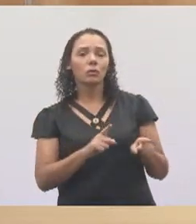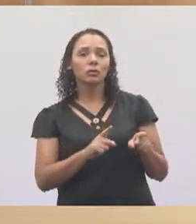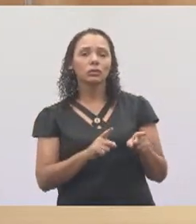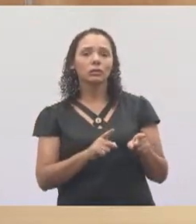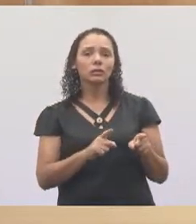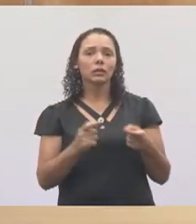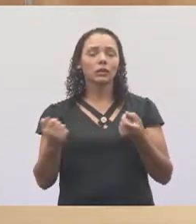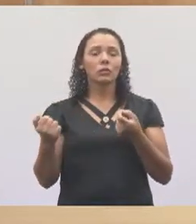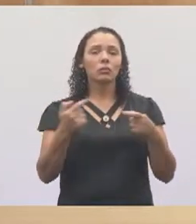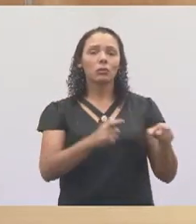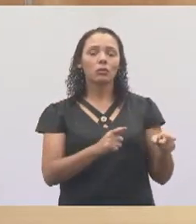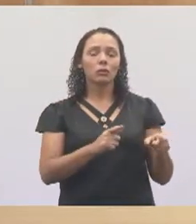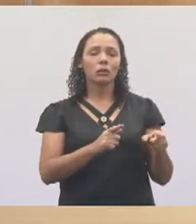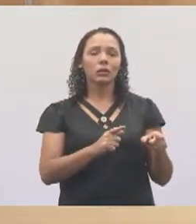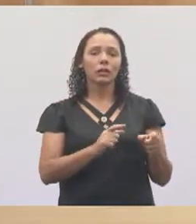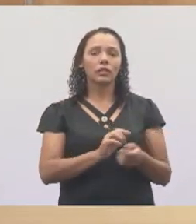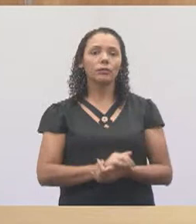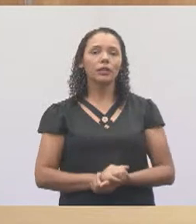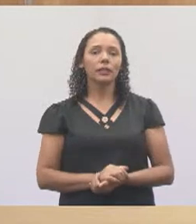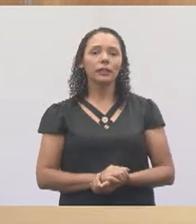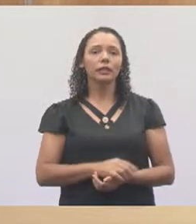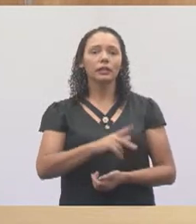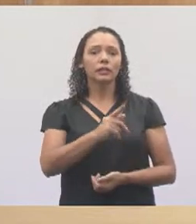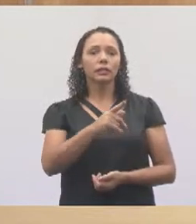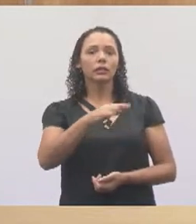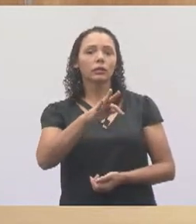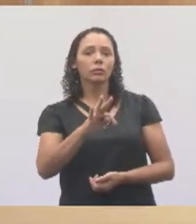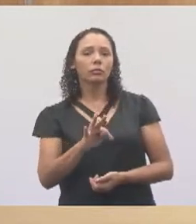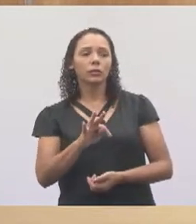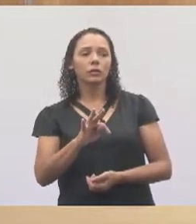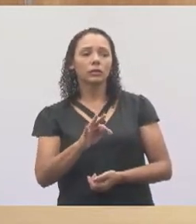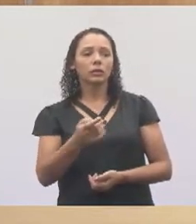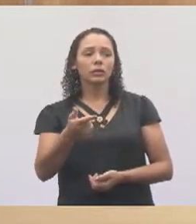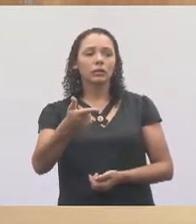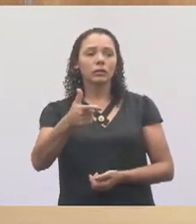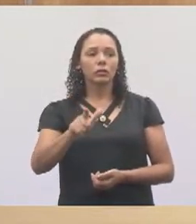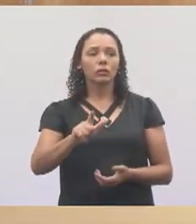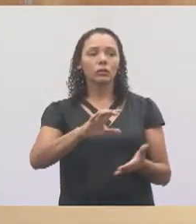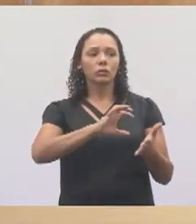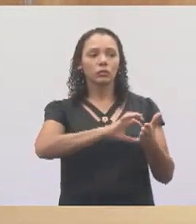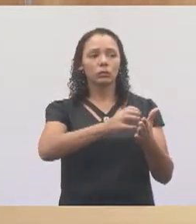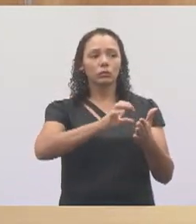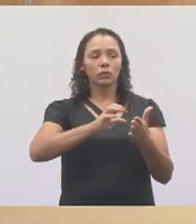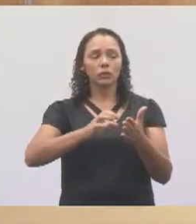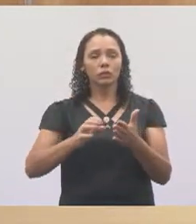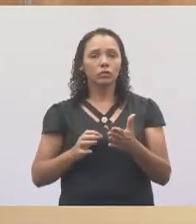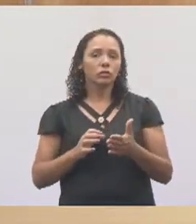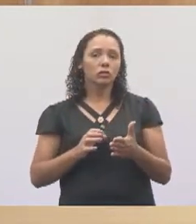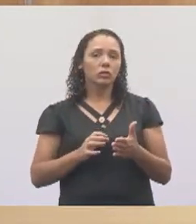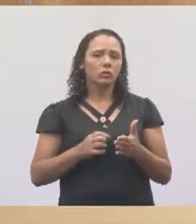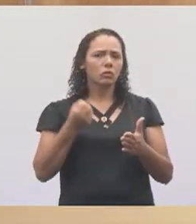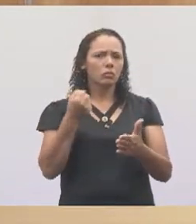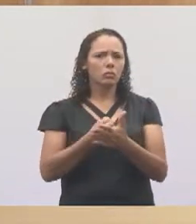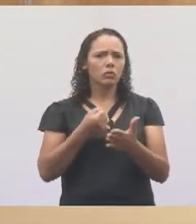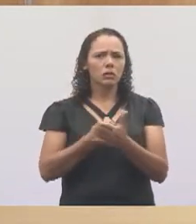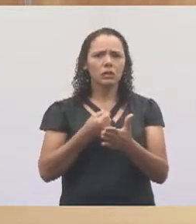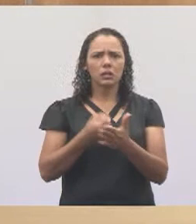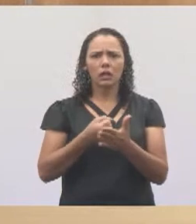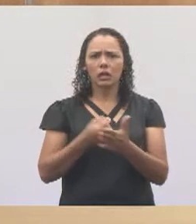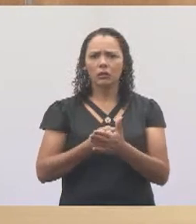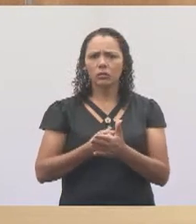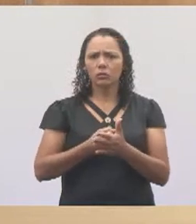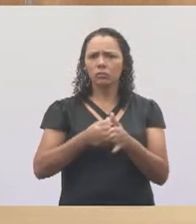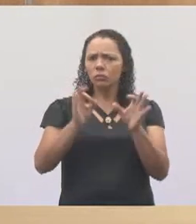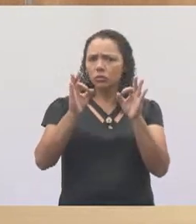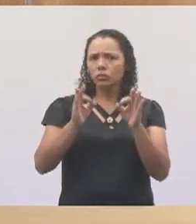contra o regime militar, né? O PT e outros partidos, o MDB, lutavam por uma causa justa, não é? Que